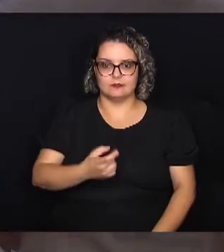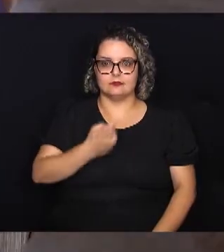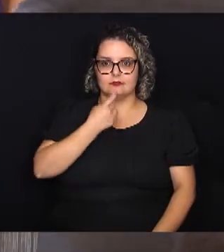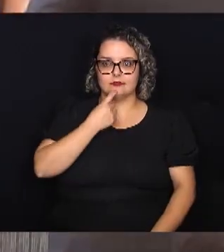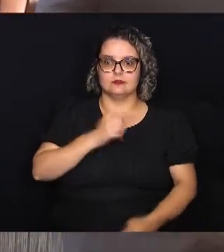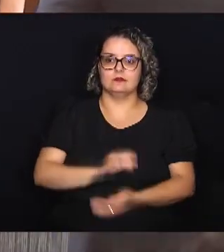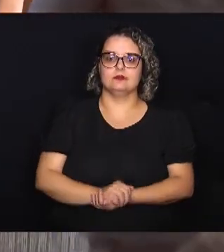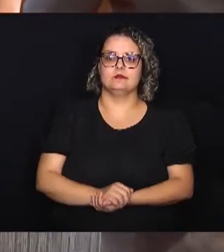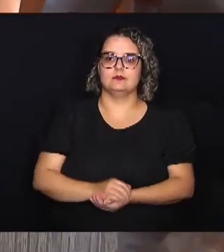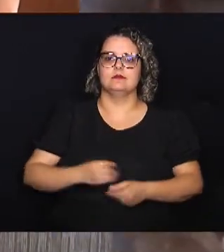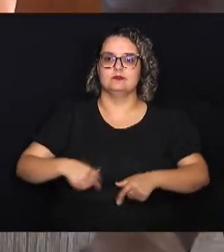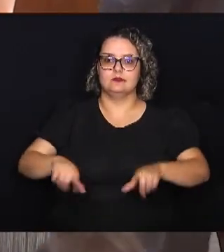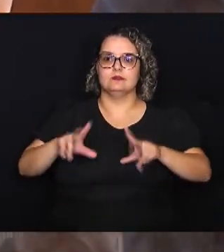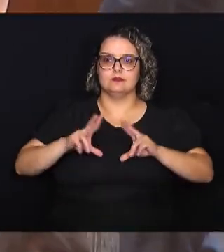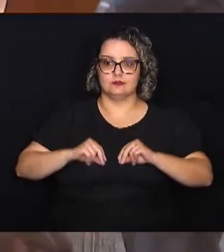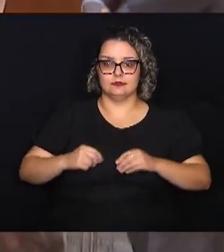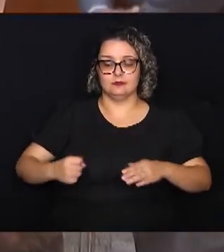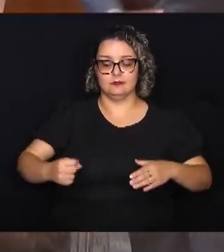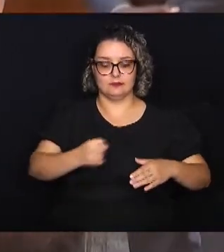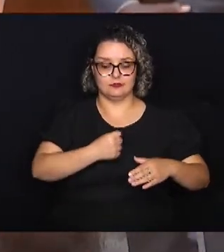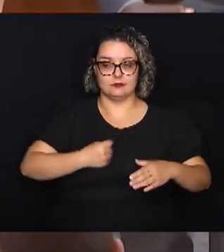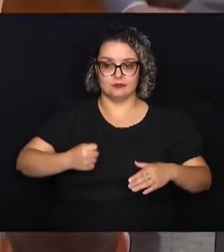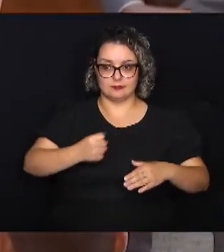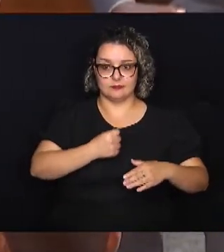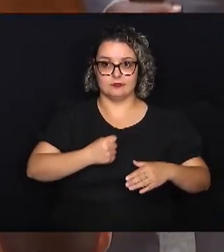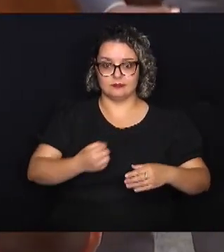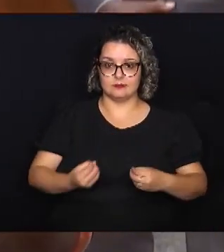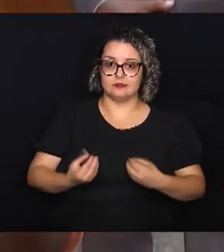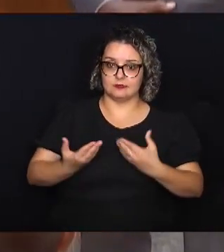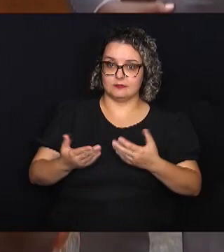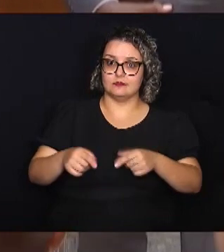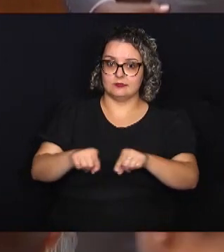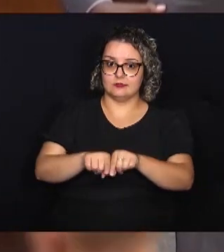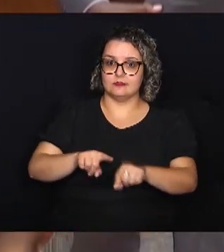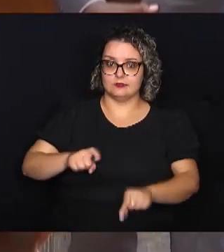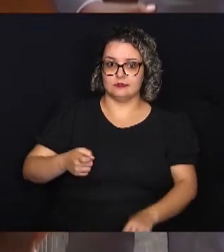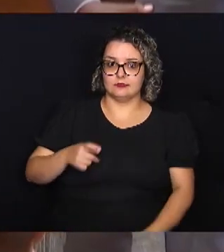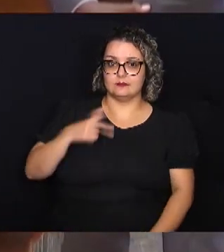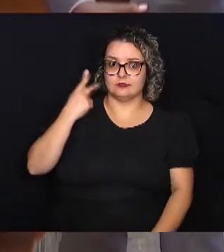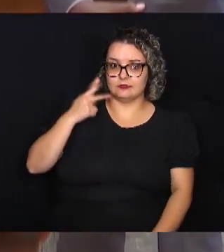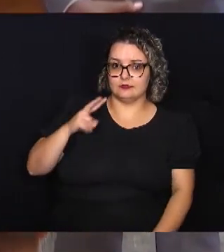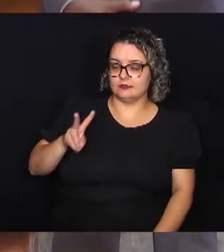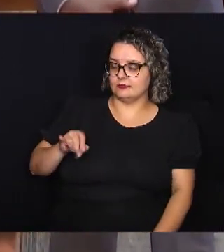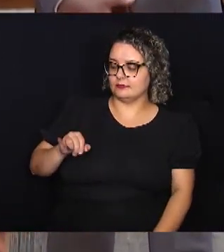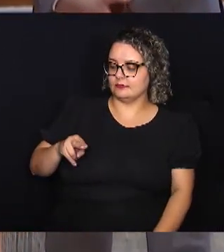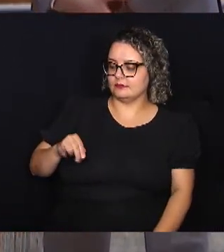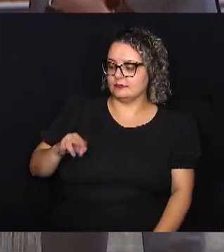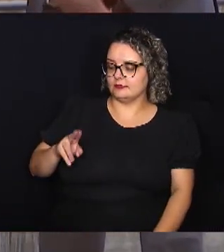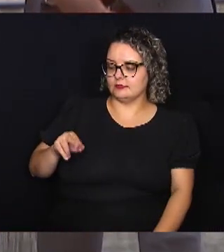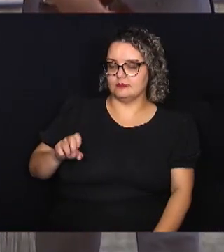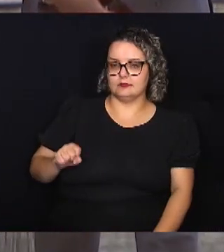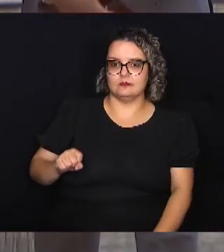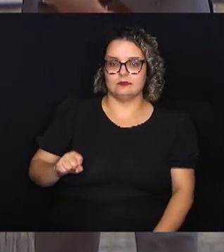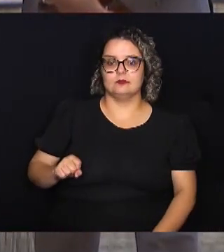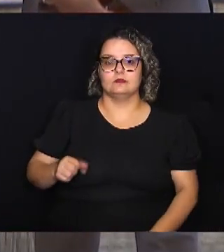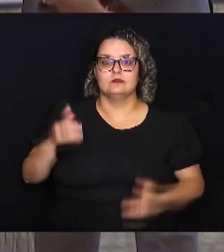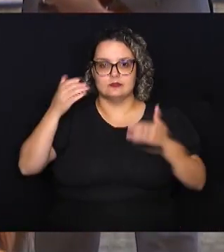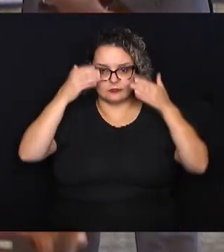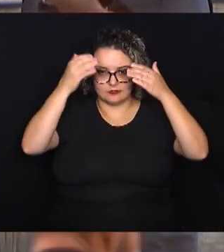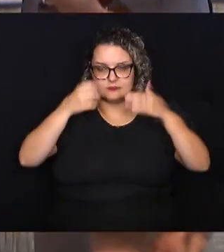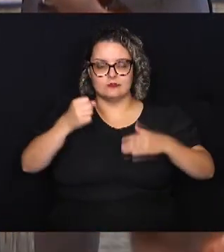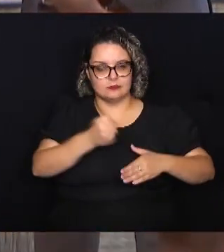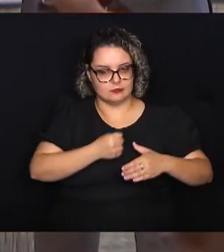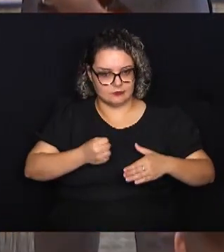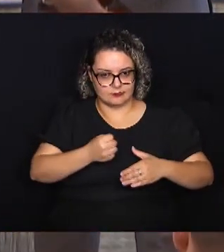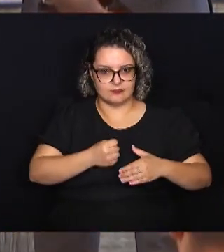O diploma de mérito gastronômico foi concedido também pelo ex-parlamentar Vinícius Gratti ao culinarista da cidade